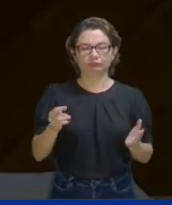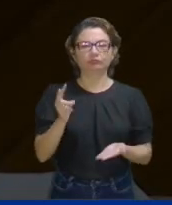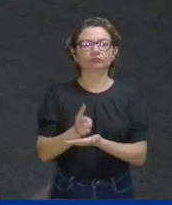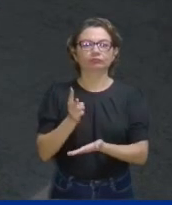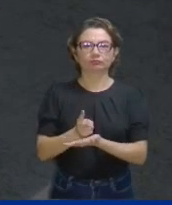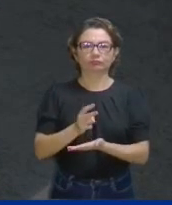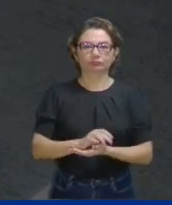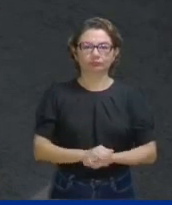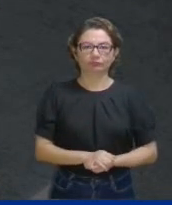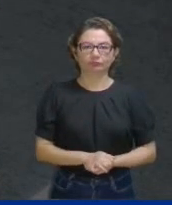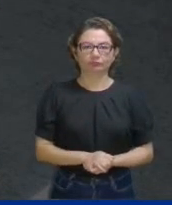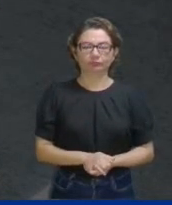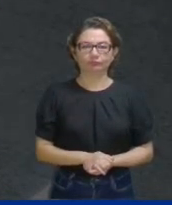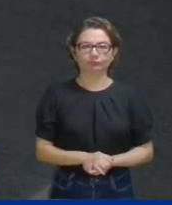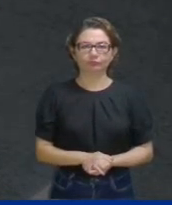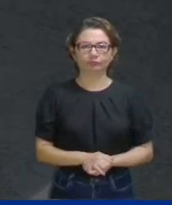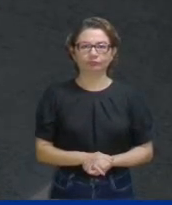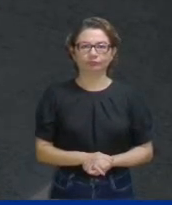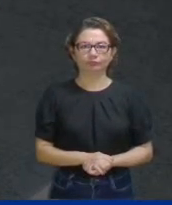parecer.